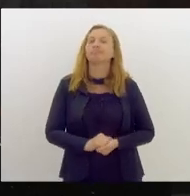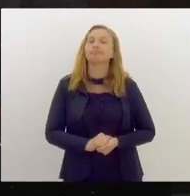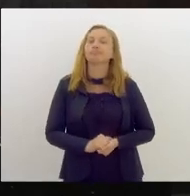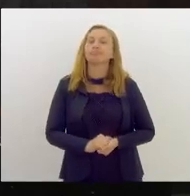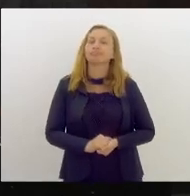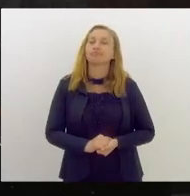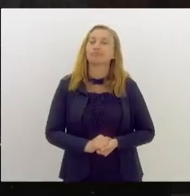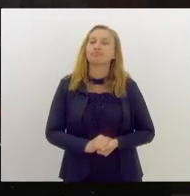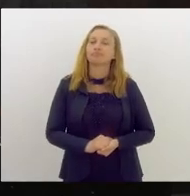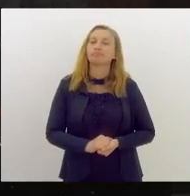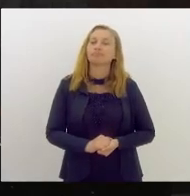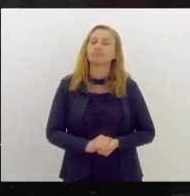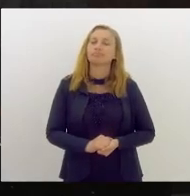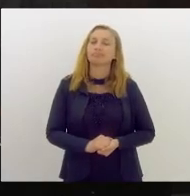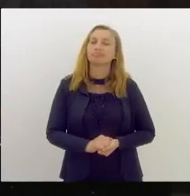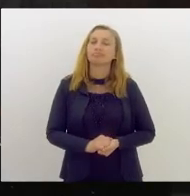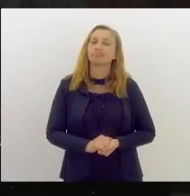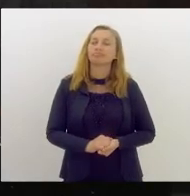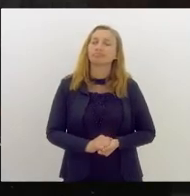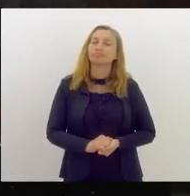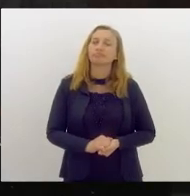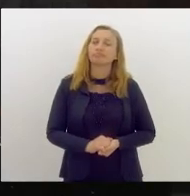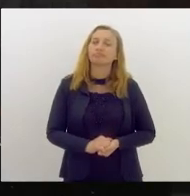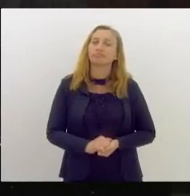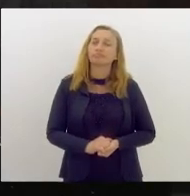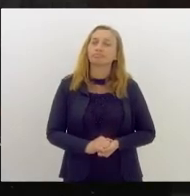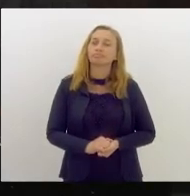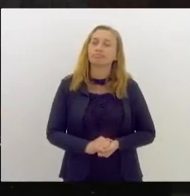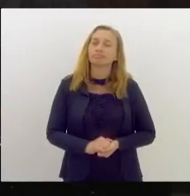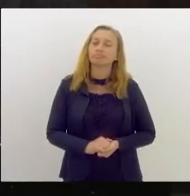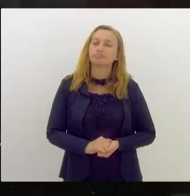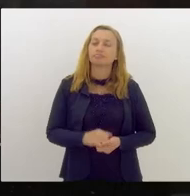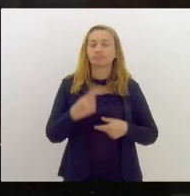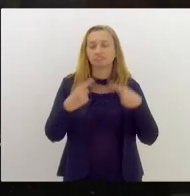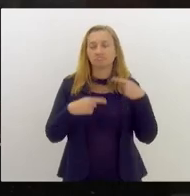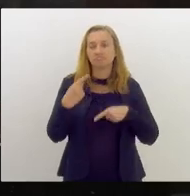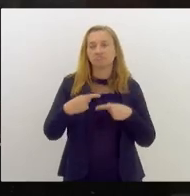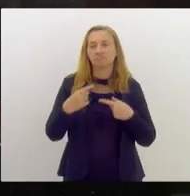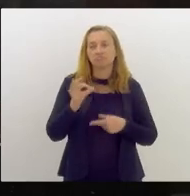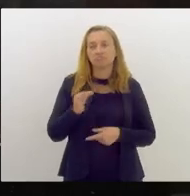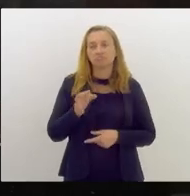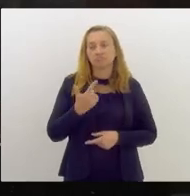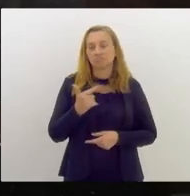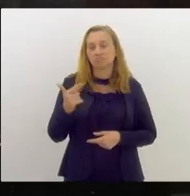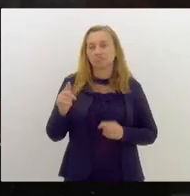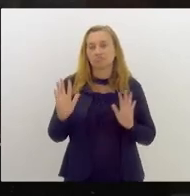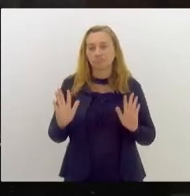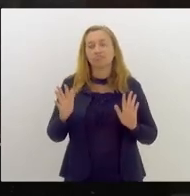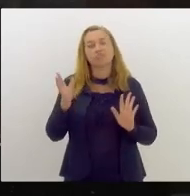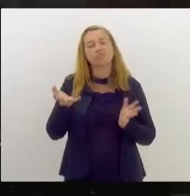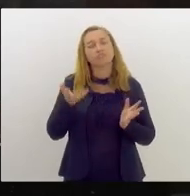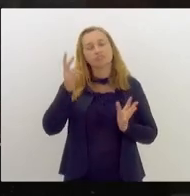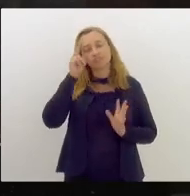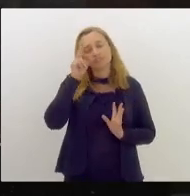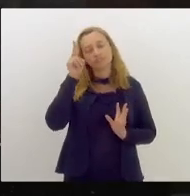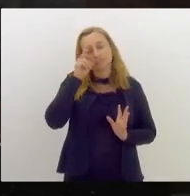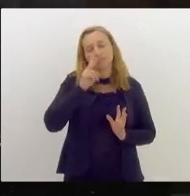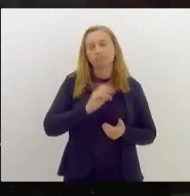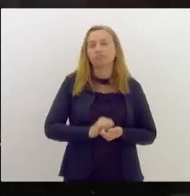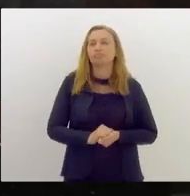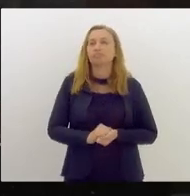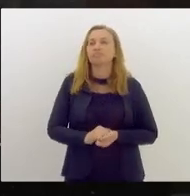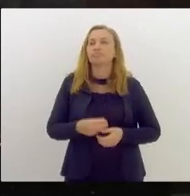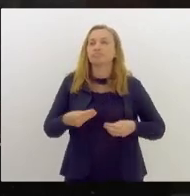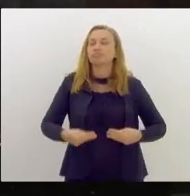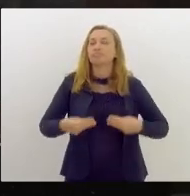a discussões e não certezas eu queria lembrar que